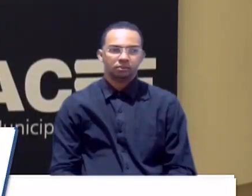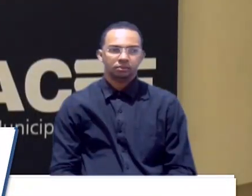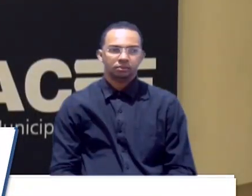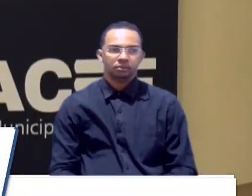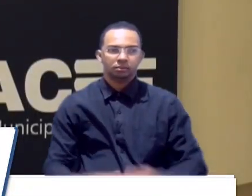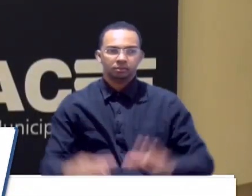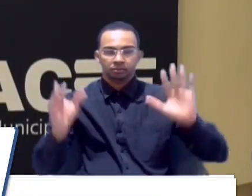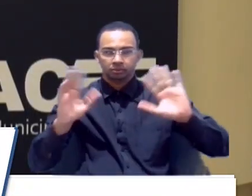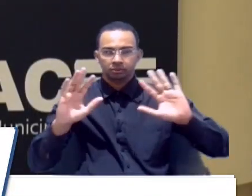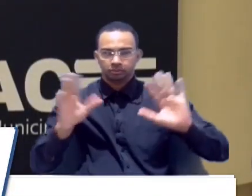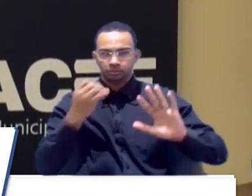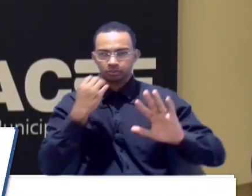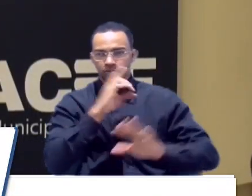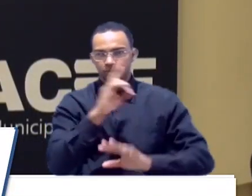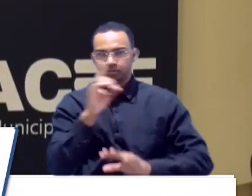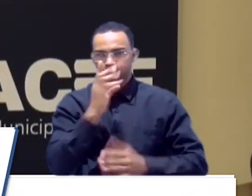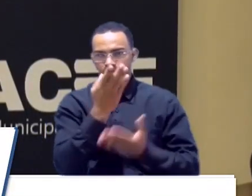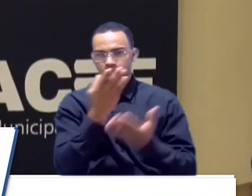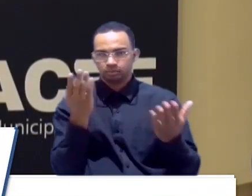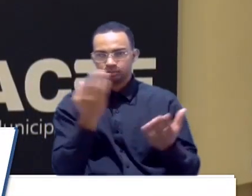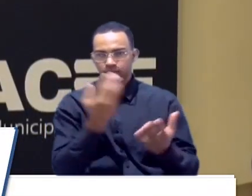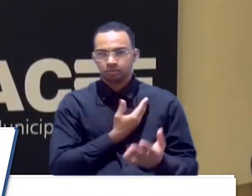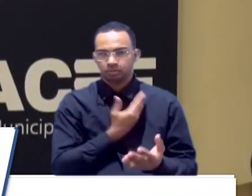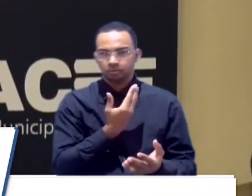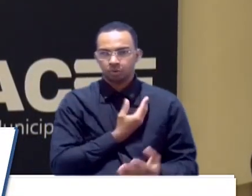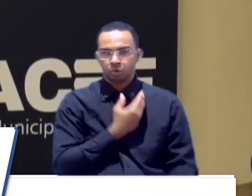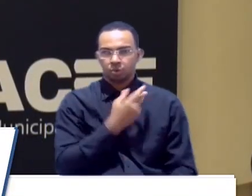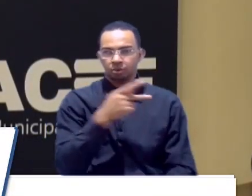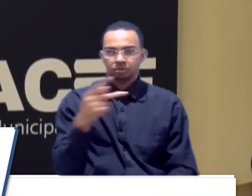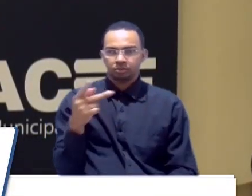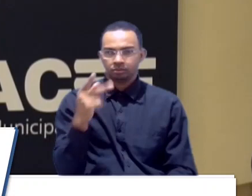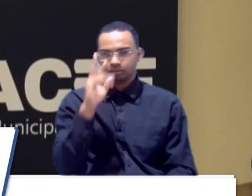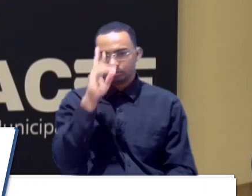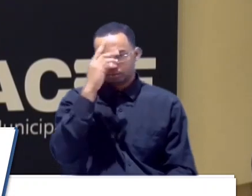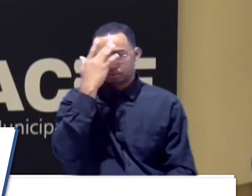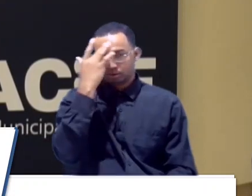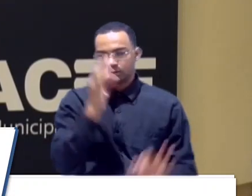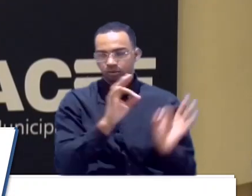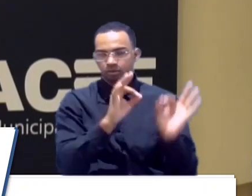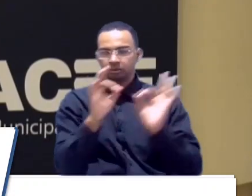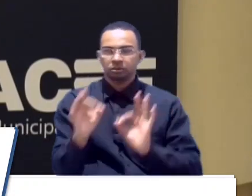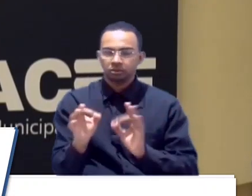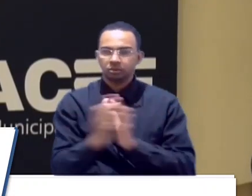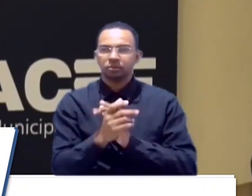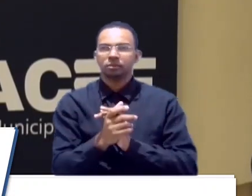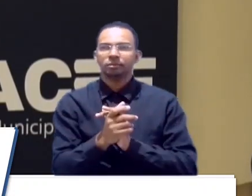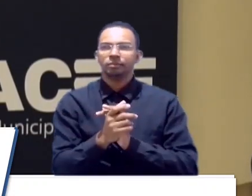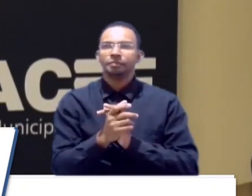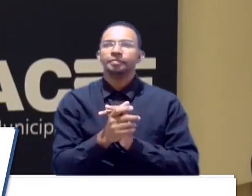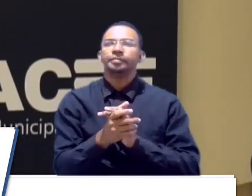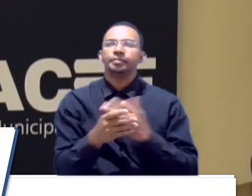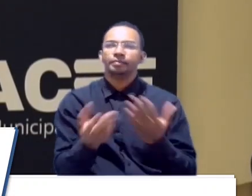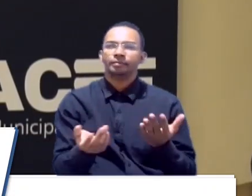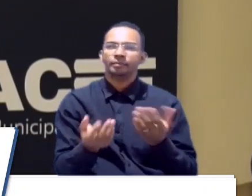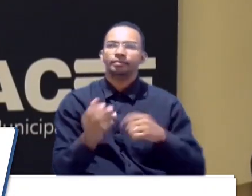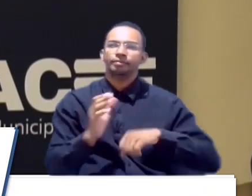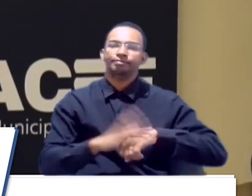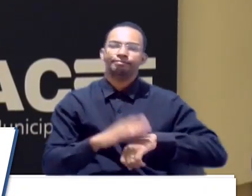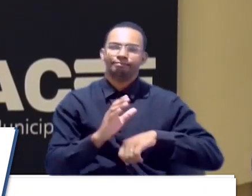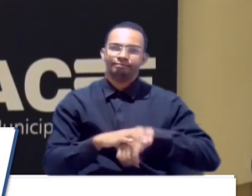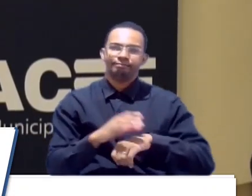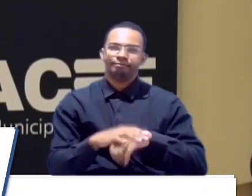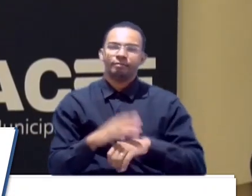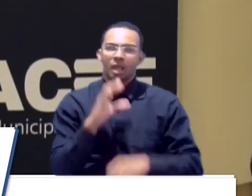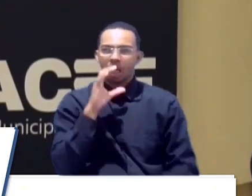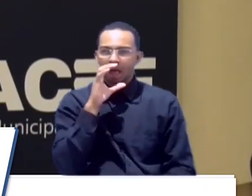Bom dia, presidente, novos pares, público que nos assiste aqui presente. Presidente, é uma situação breve,